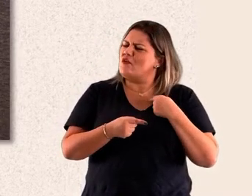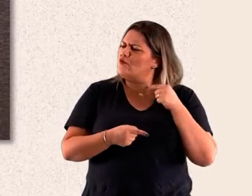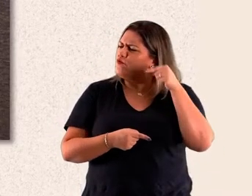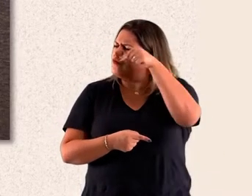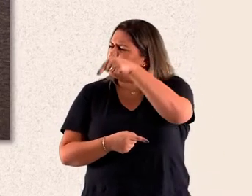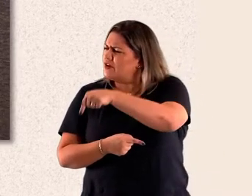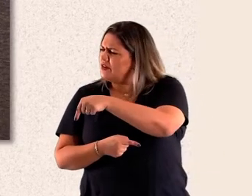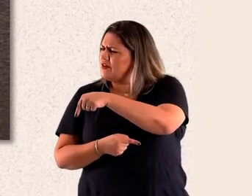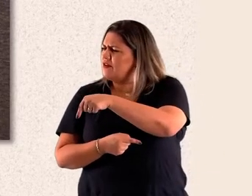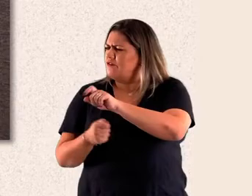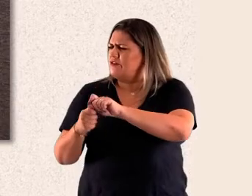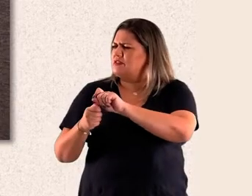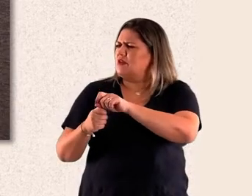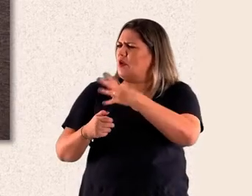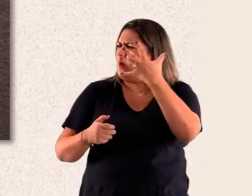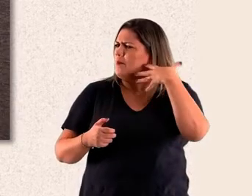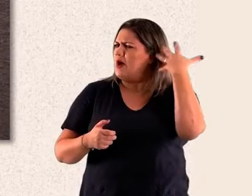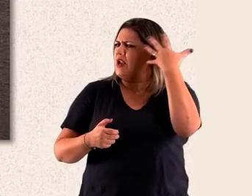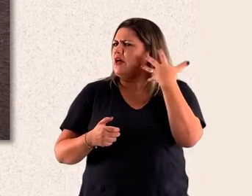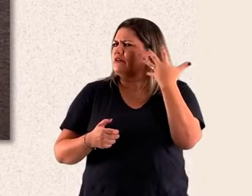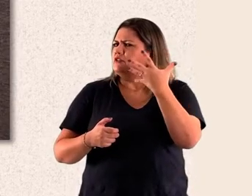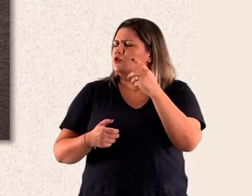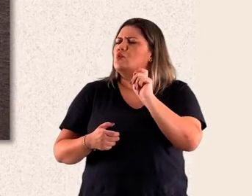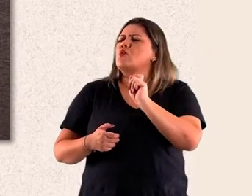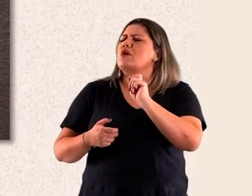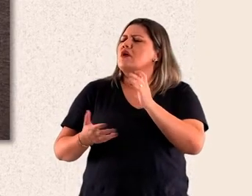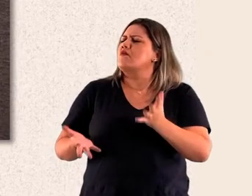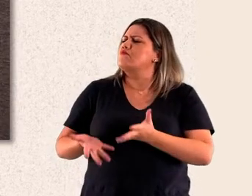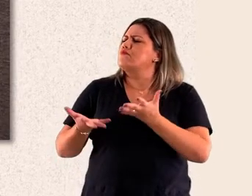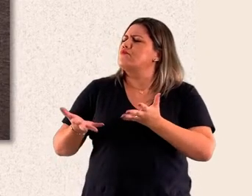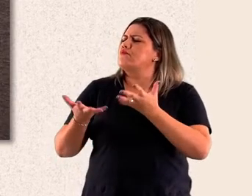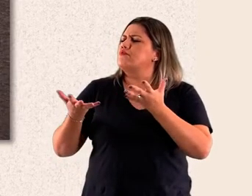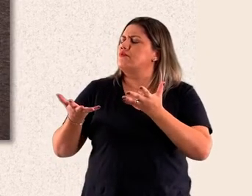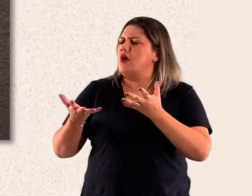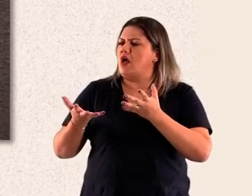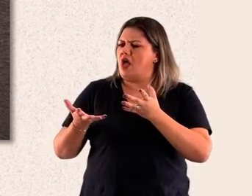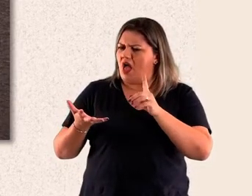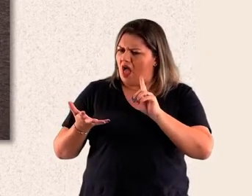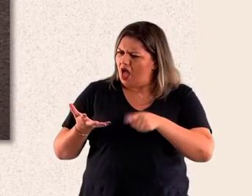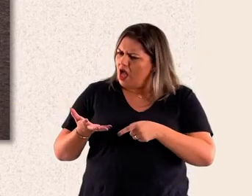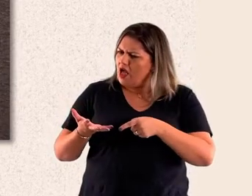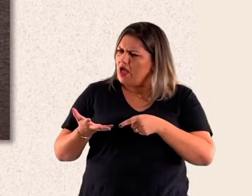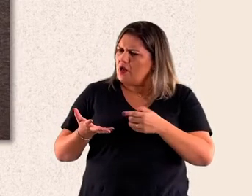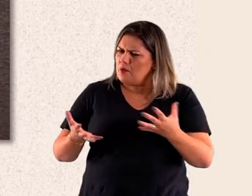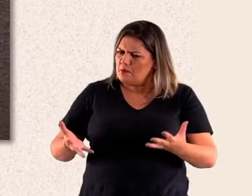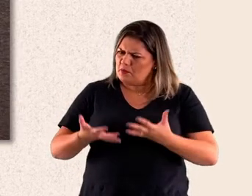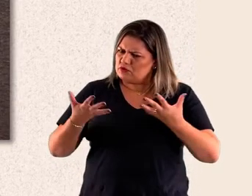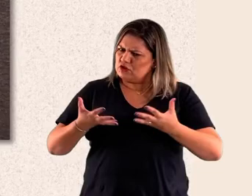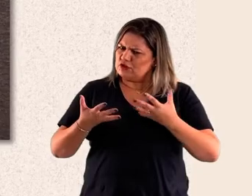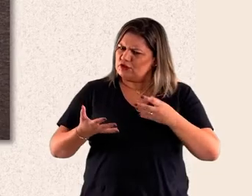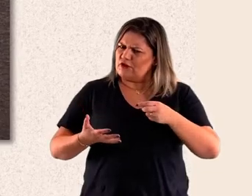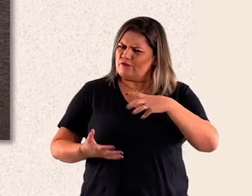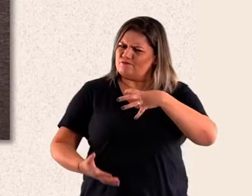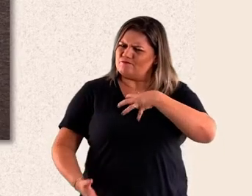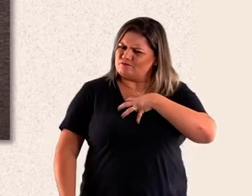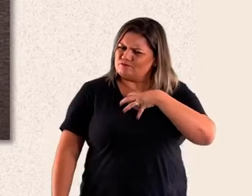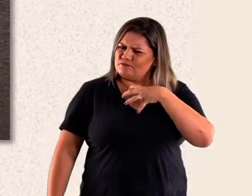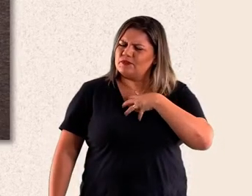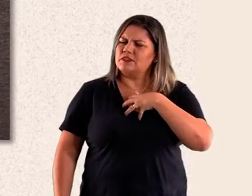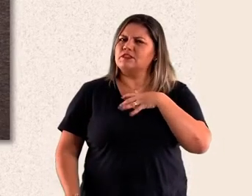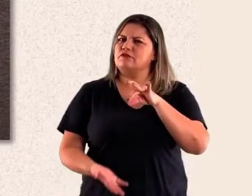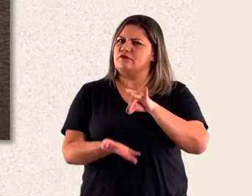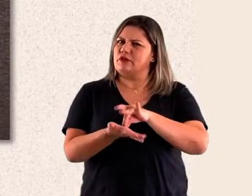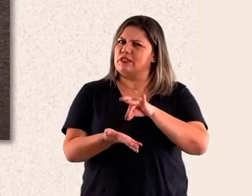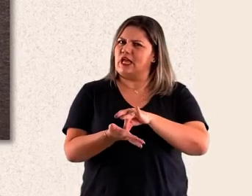fazer essa palestra é a minha motivação é uma motivação que realmente faz sentido que é